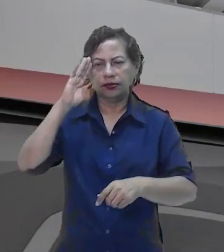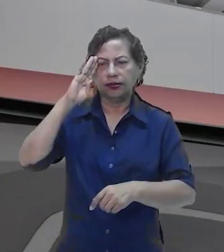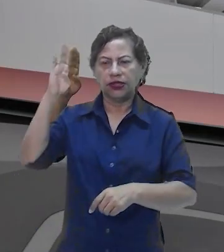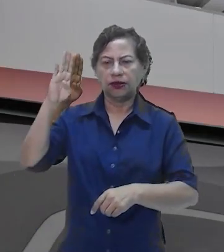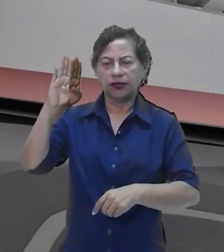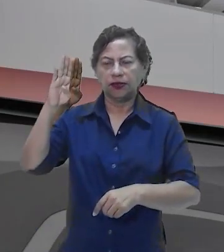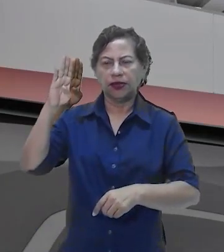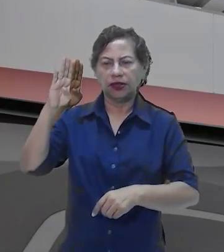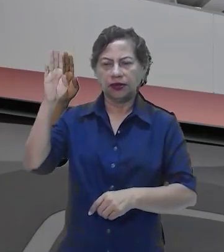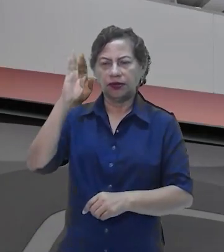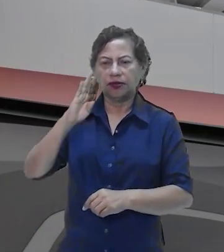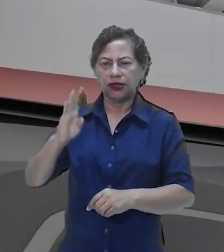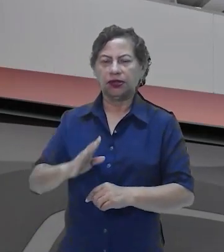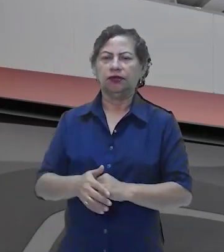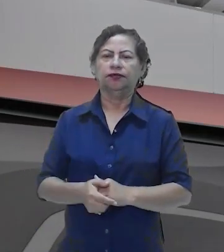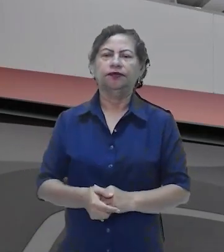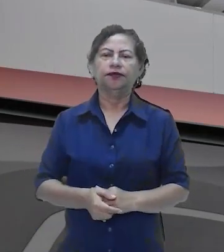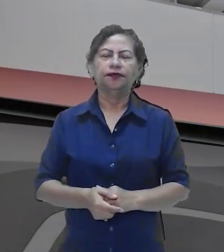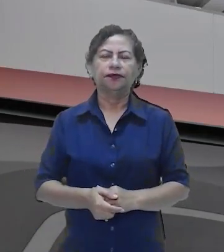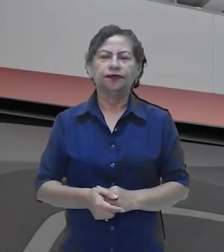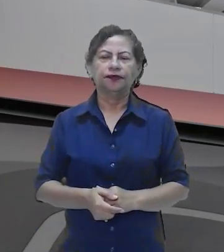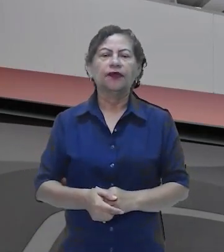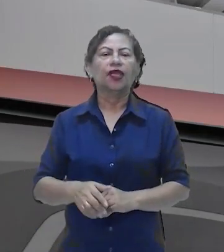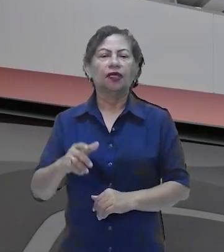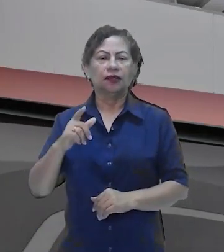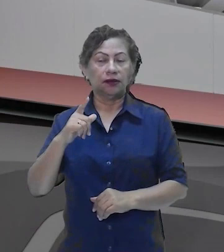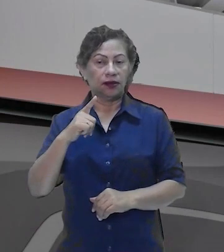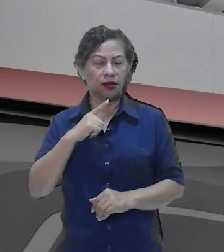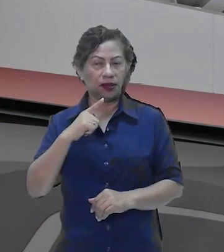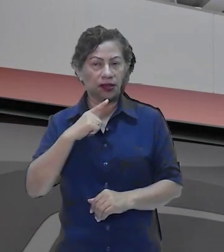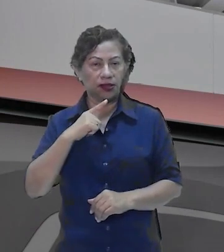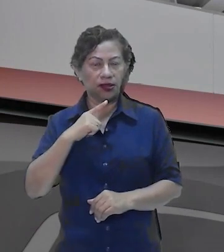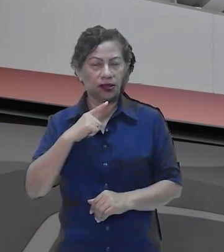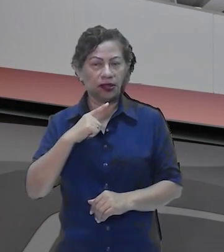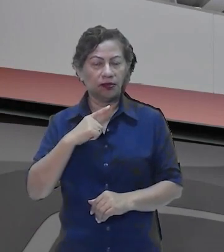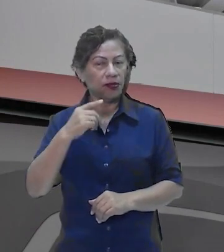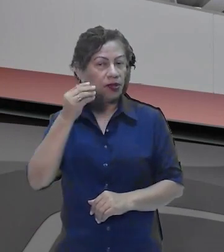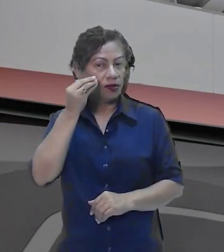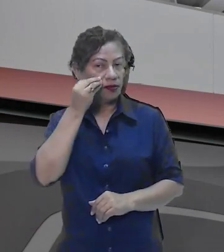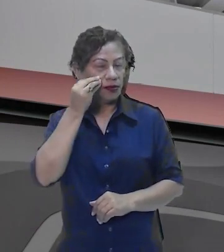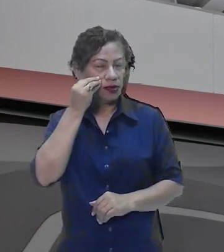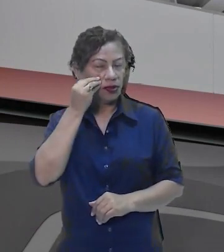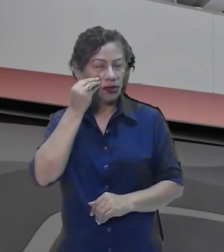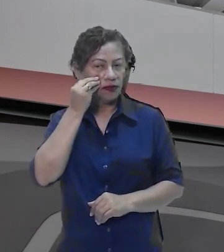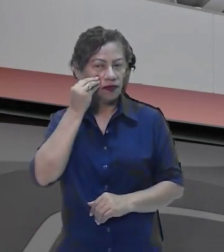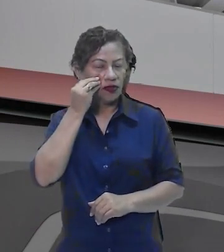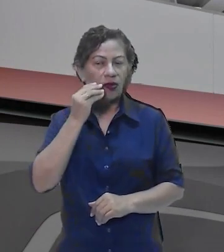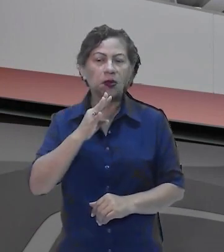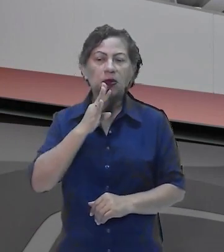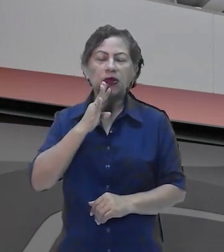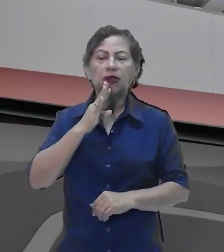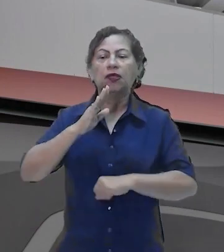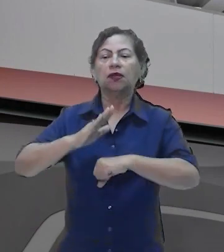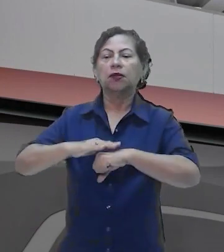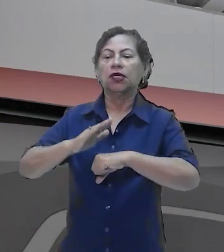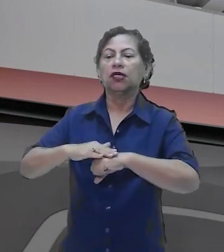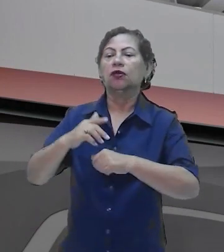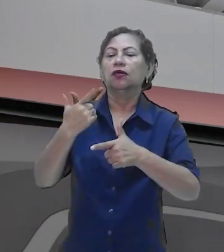grandes metrópoles. A gente tem aqui uma animação para tratar um pouco desses principais